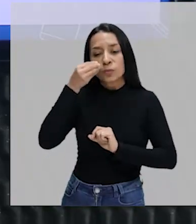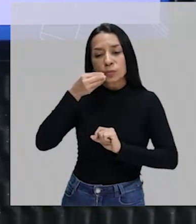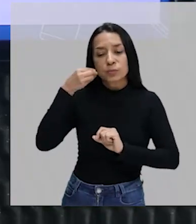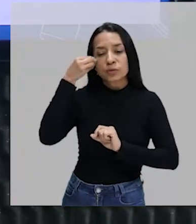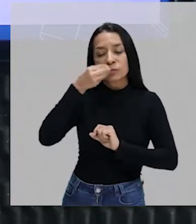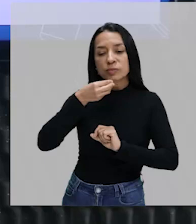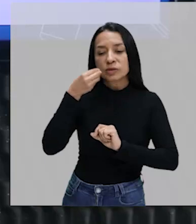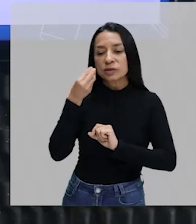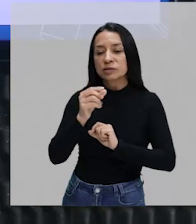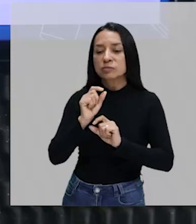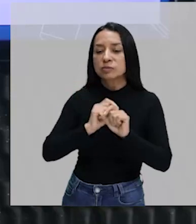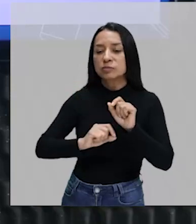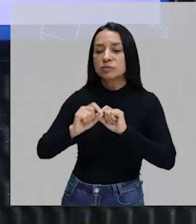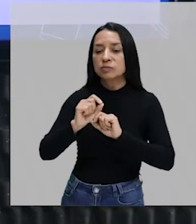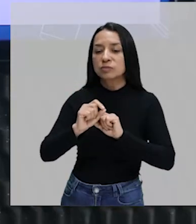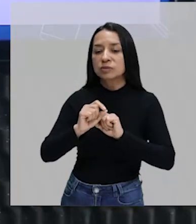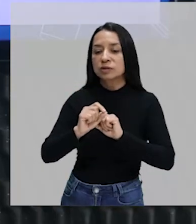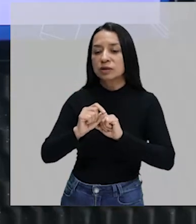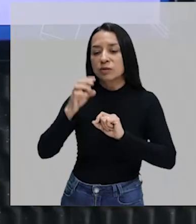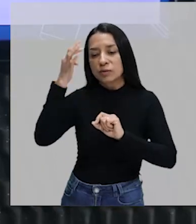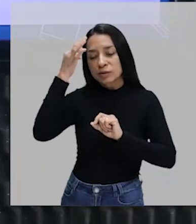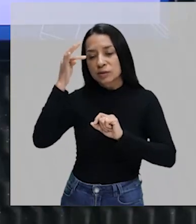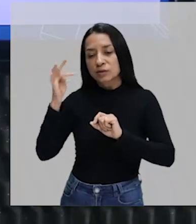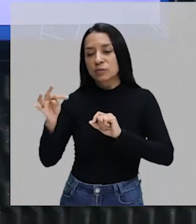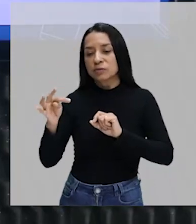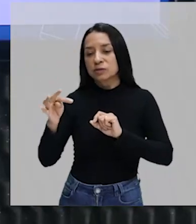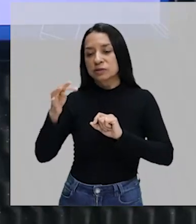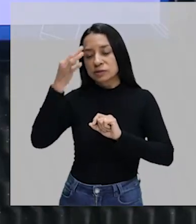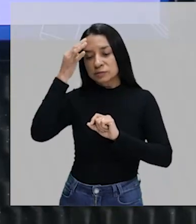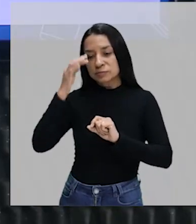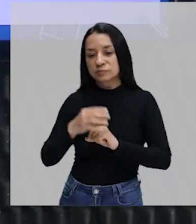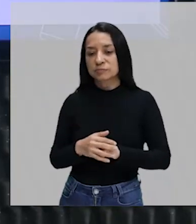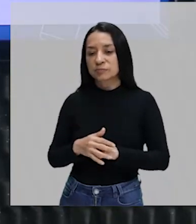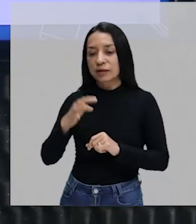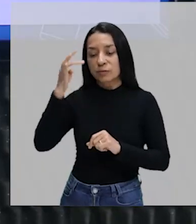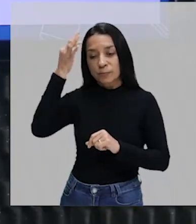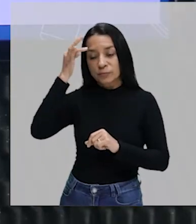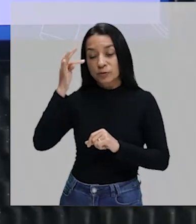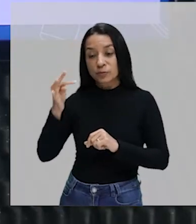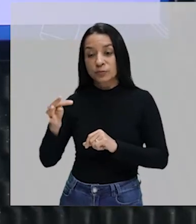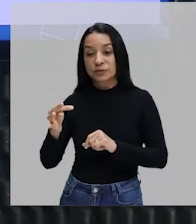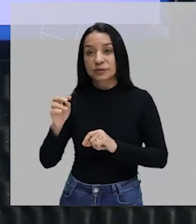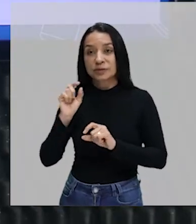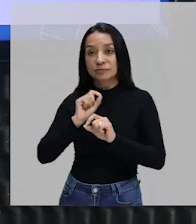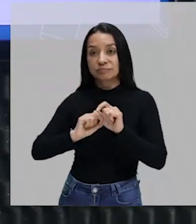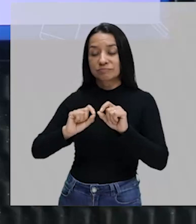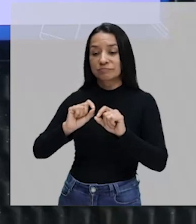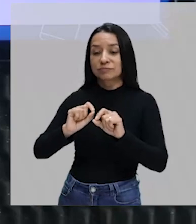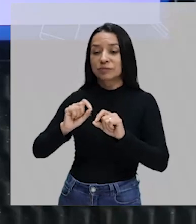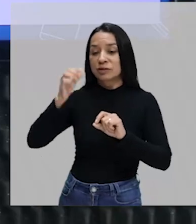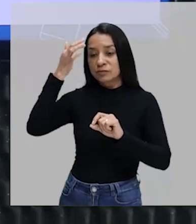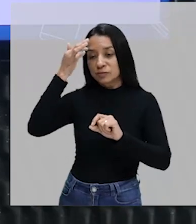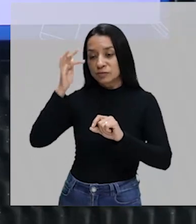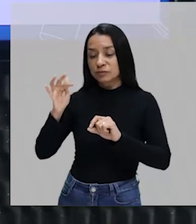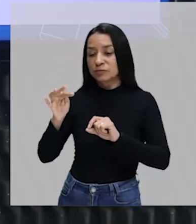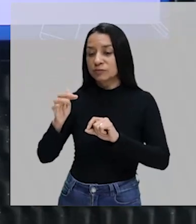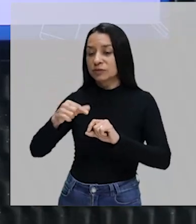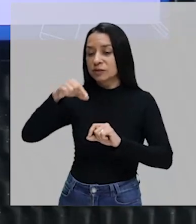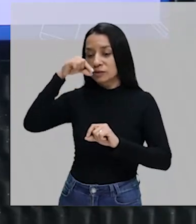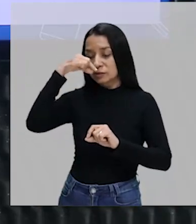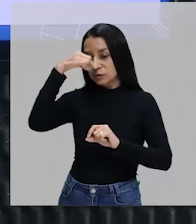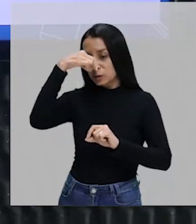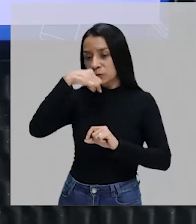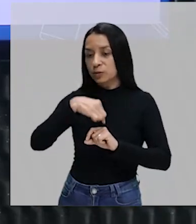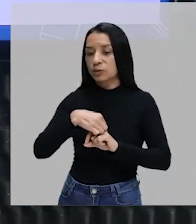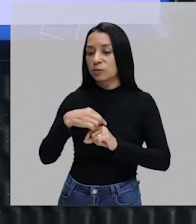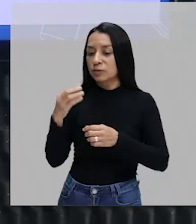filosófica, uma corrente, a qual Locke faz parte. E essa escola, ela afirma que o conhecimento não é